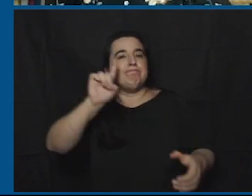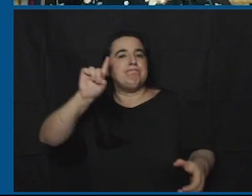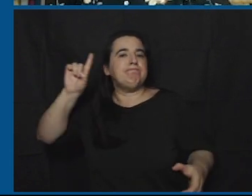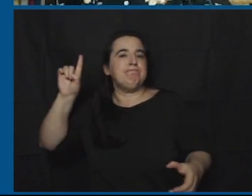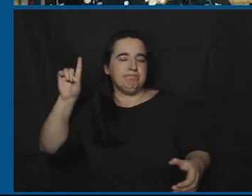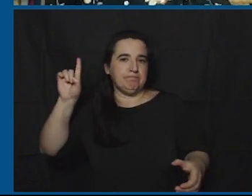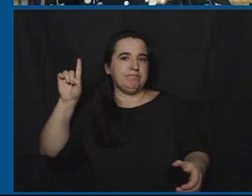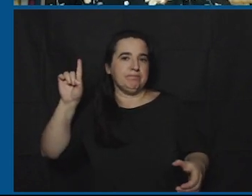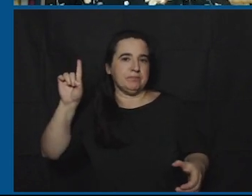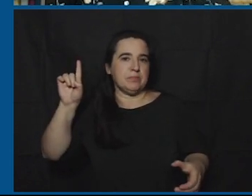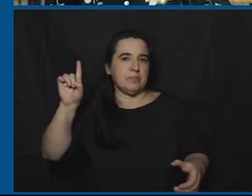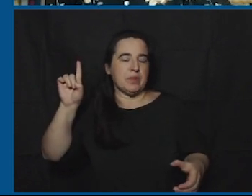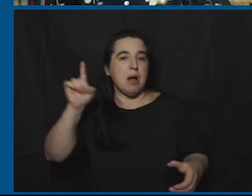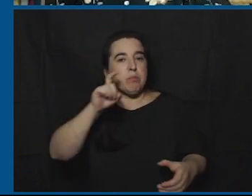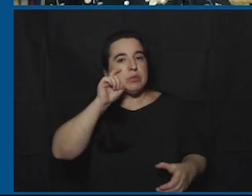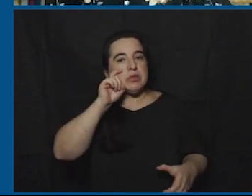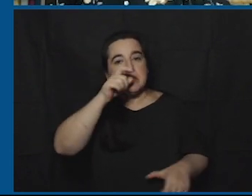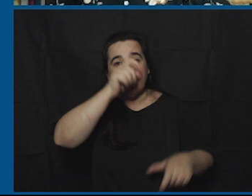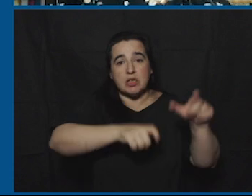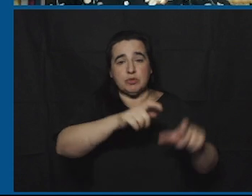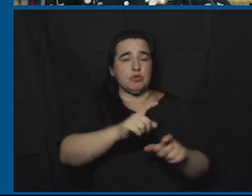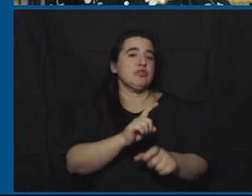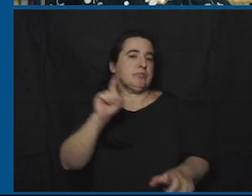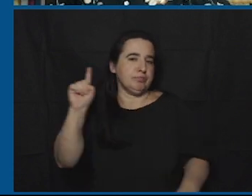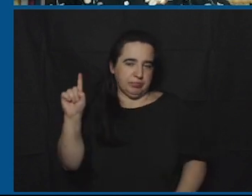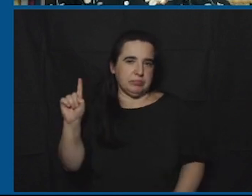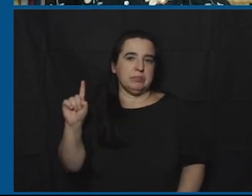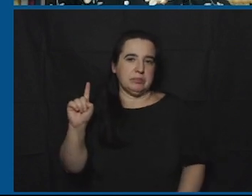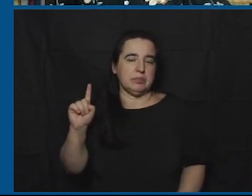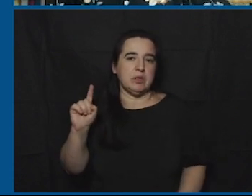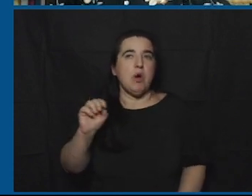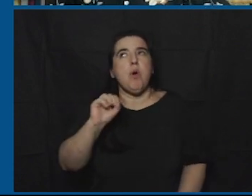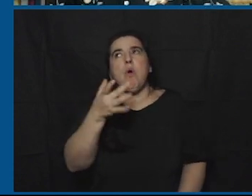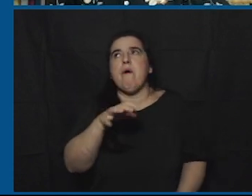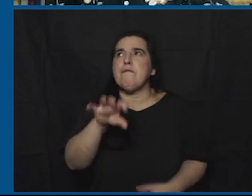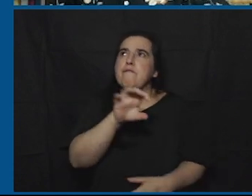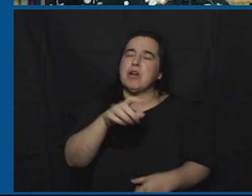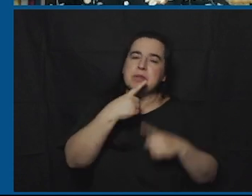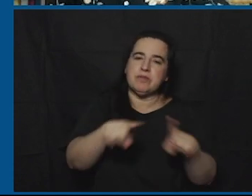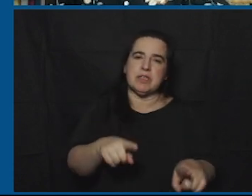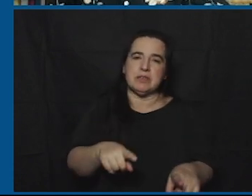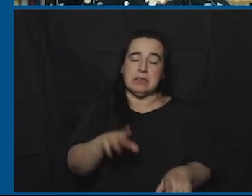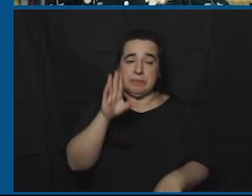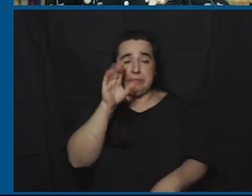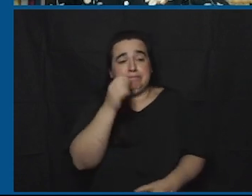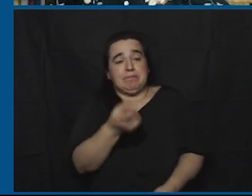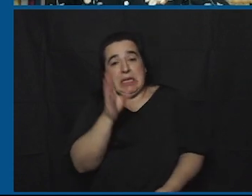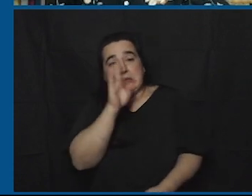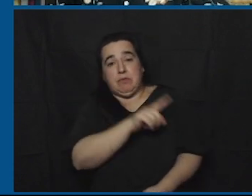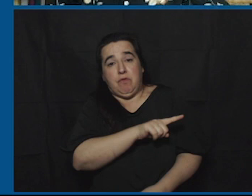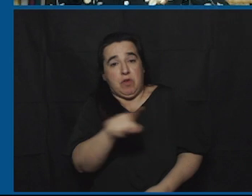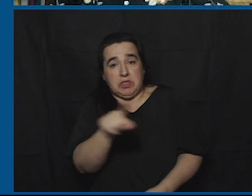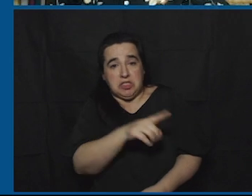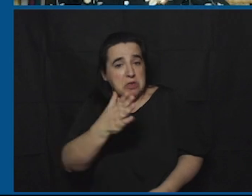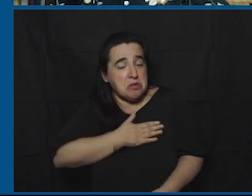retirou alguma da sua proteção. Ou se disséssemos de uma outra maneira, Deus disse: bom, como vocês não me querem,